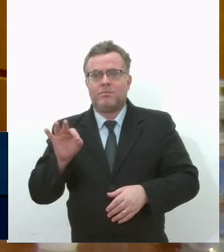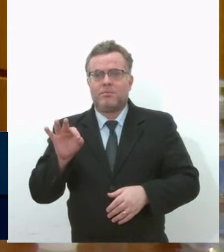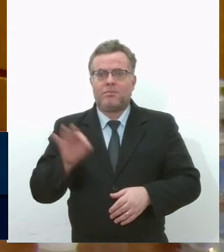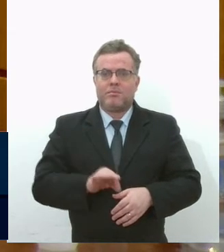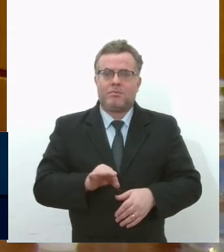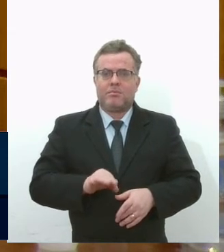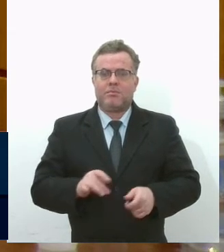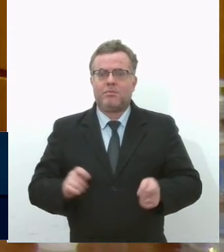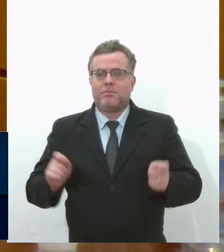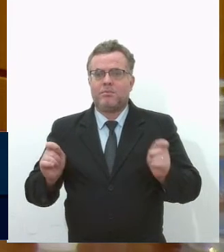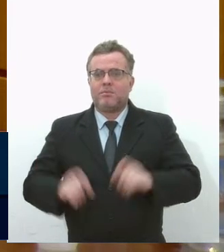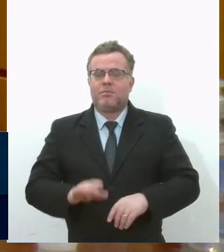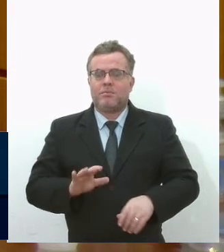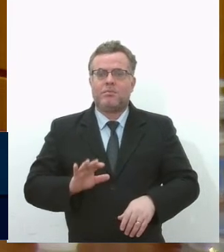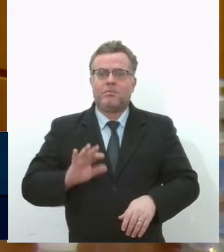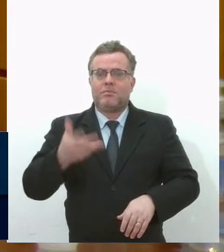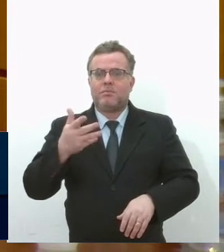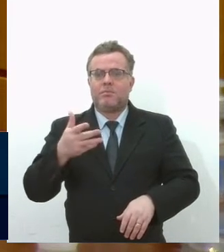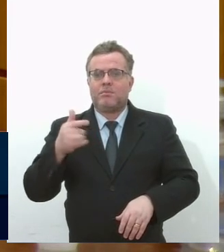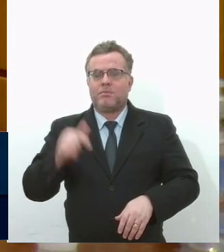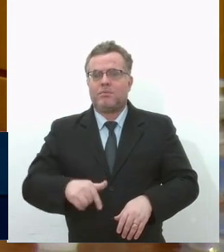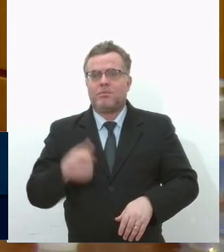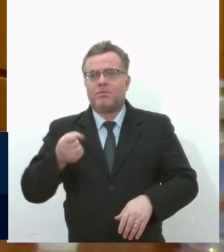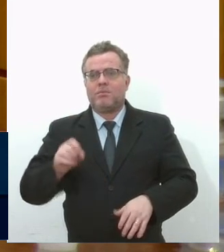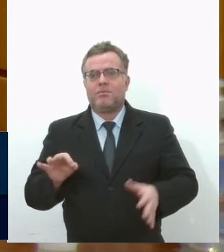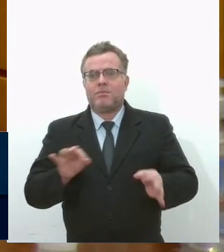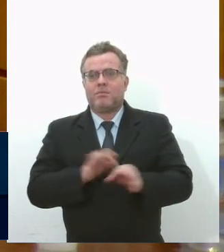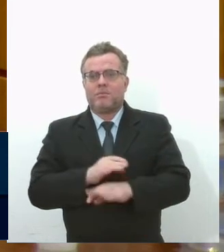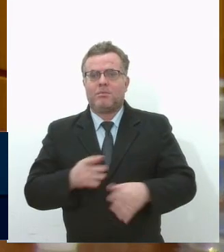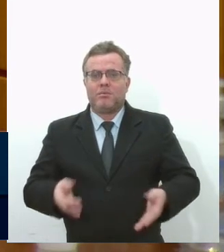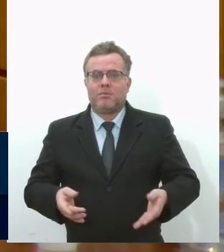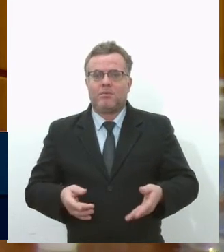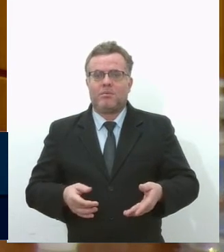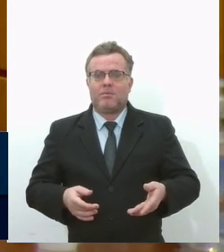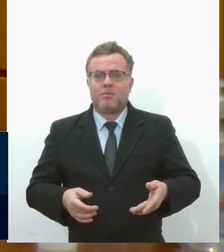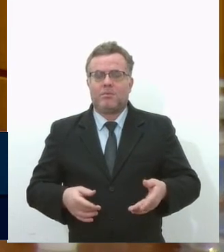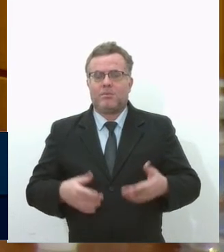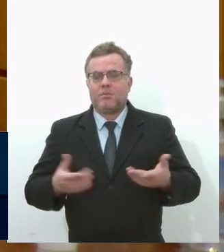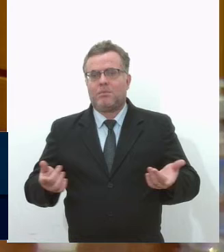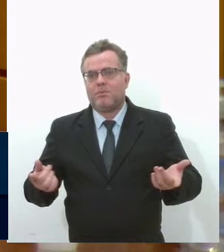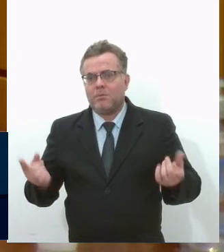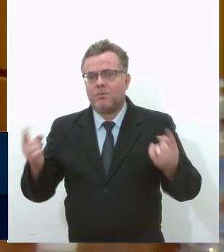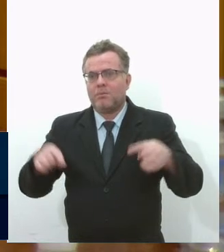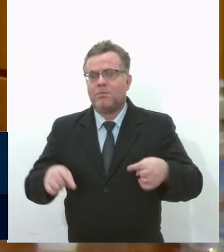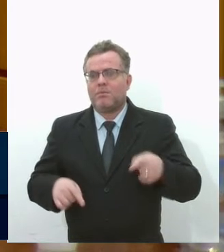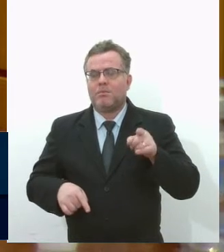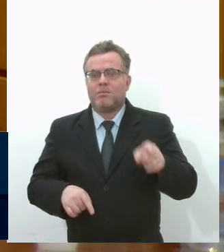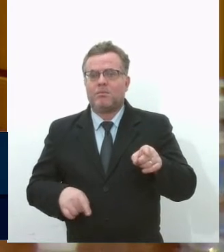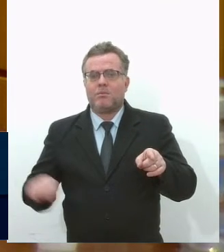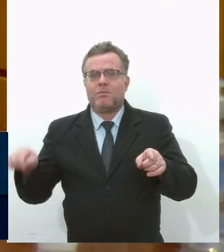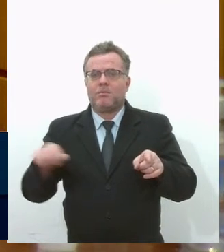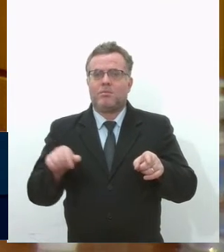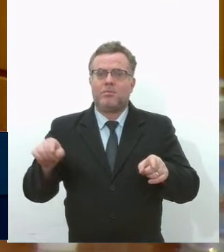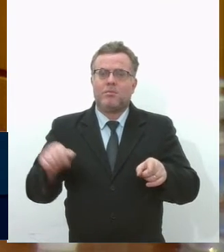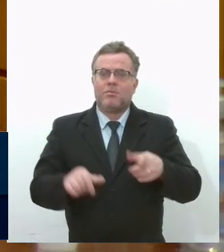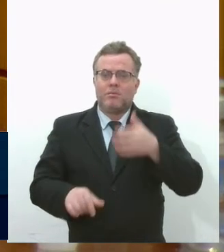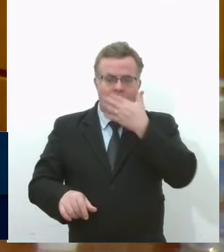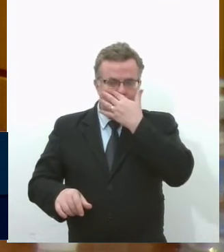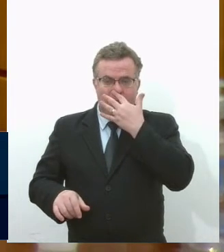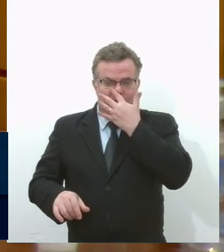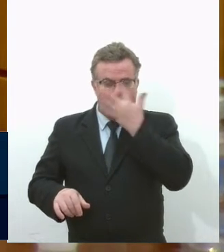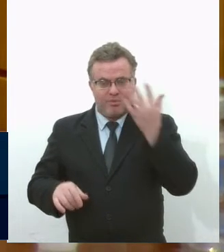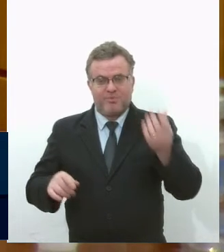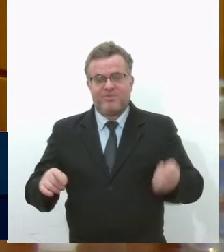Sergipe, 100%, só foram contra o contribuinte. Mesmo o